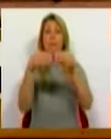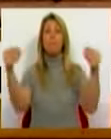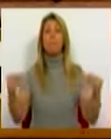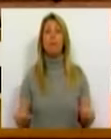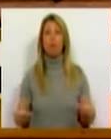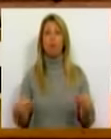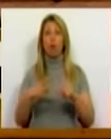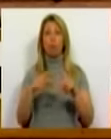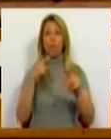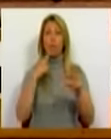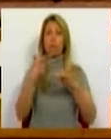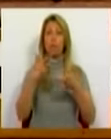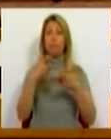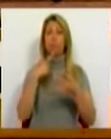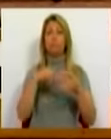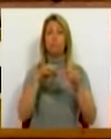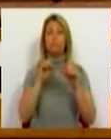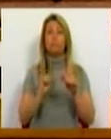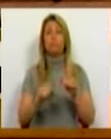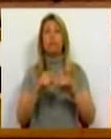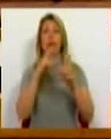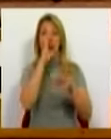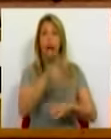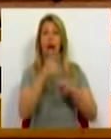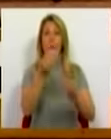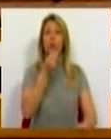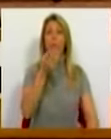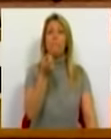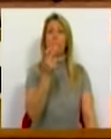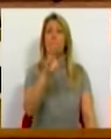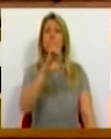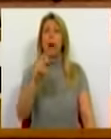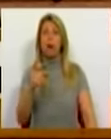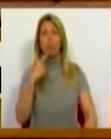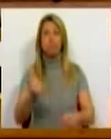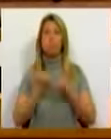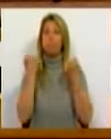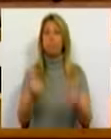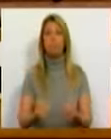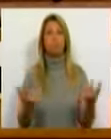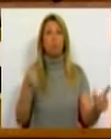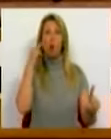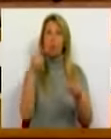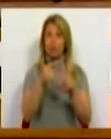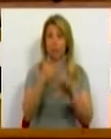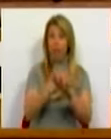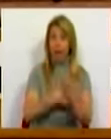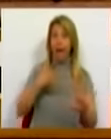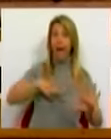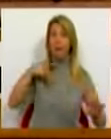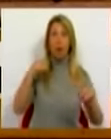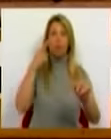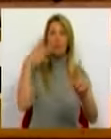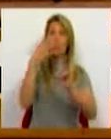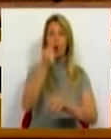na Cadeia Agroalimentar, a PARCA, não conseguiu atingir os objetivos a que se propôs, nomeadamente assegurar a